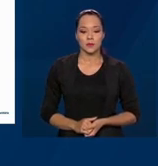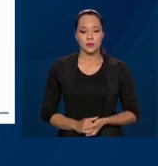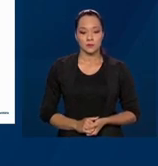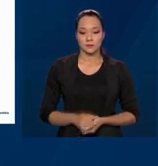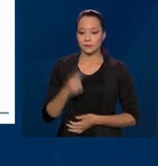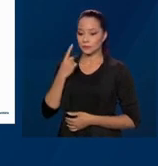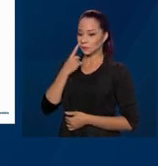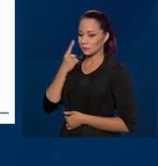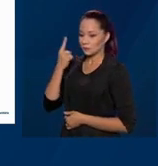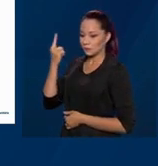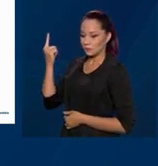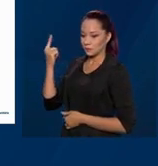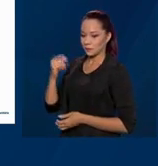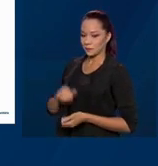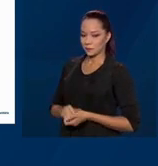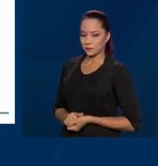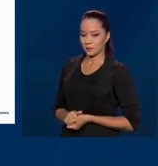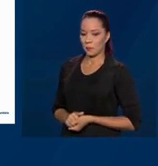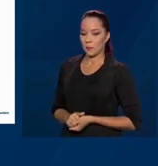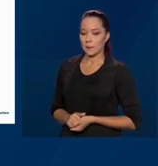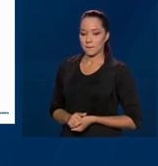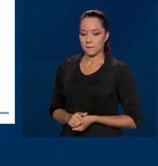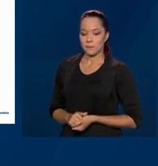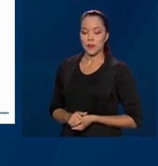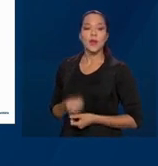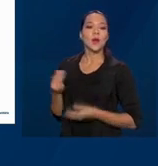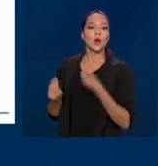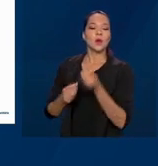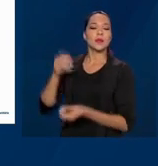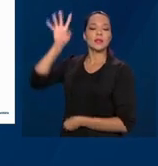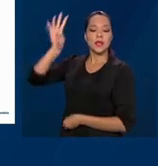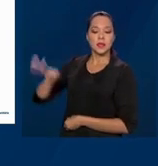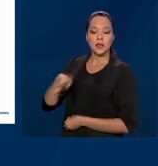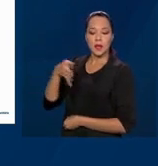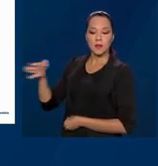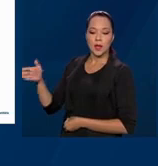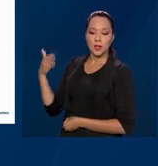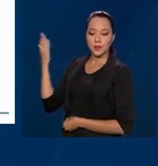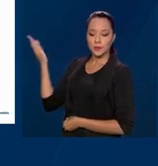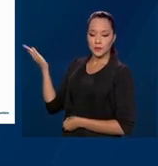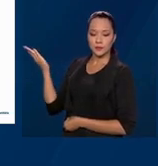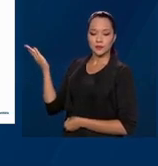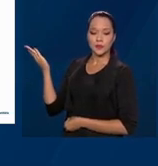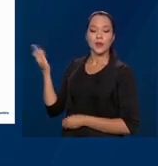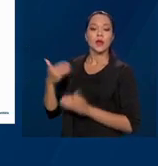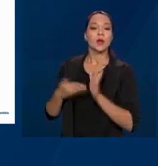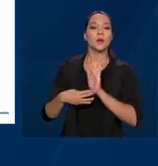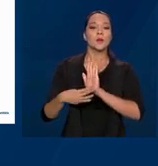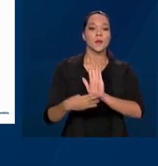Vamos olhar sobre a disposição dos participantes, né? Essa tabela mostra para vocês